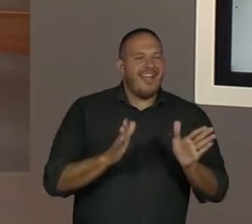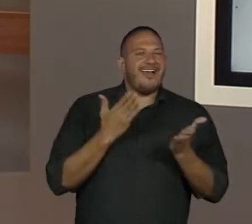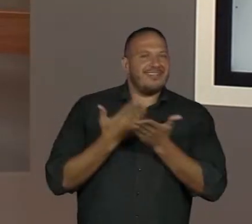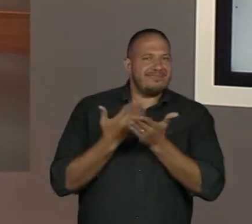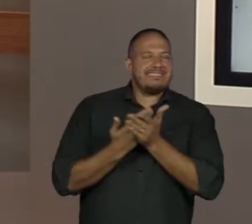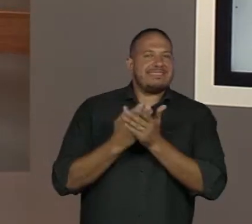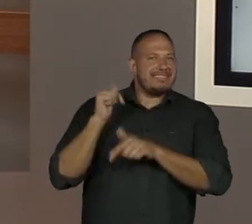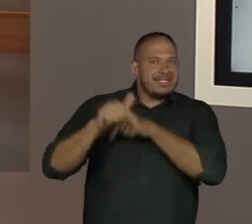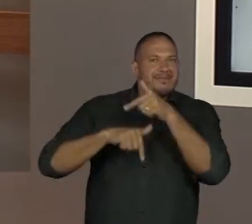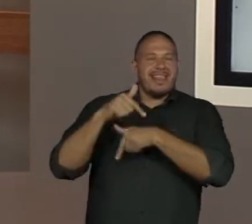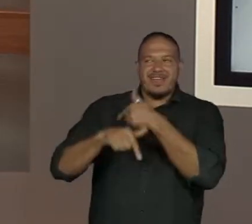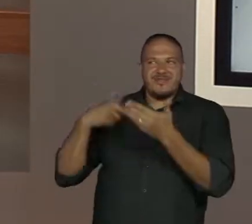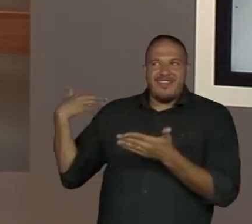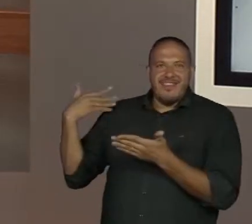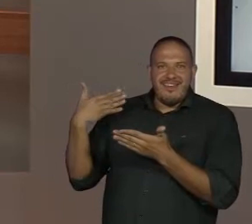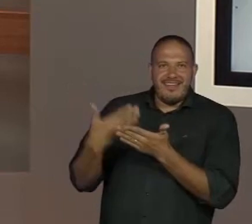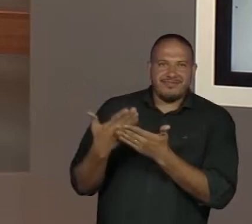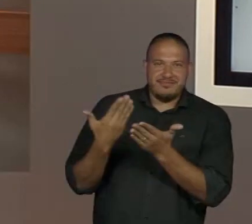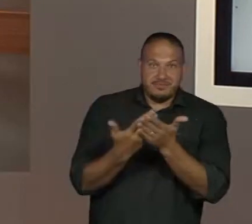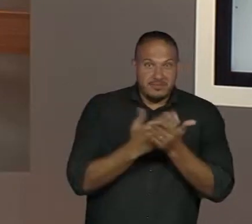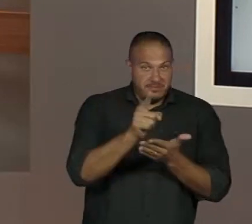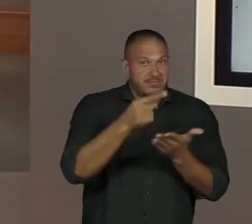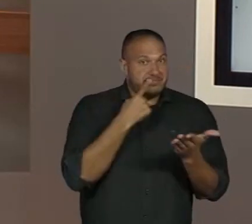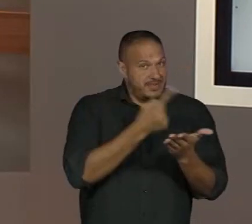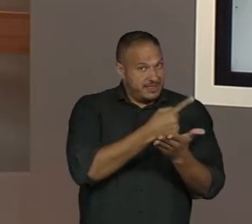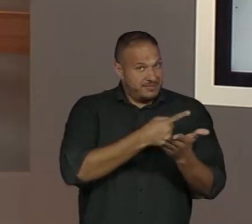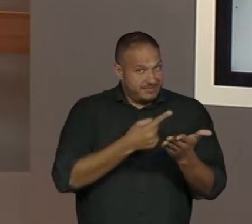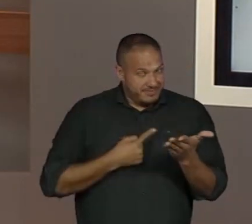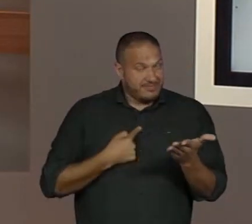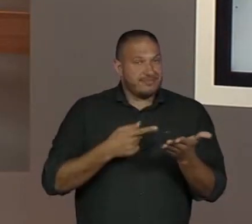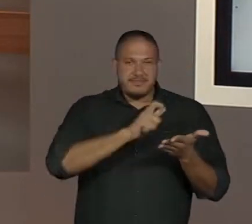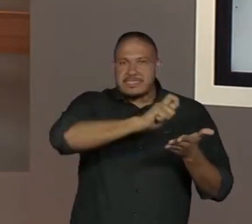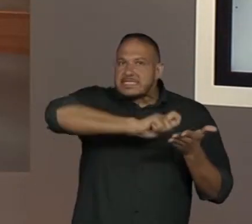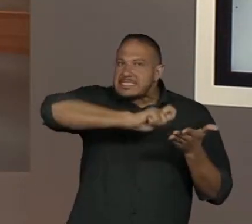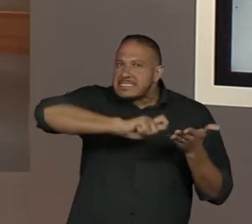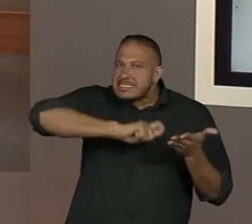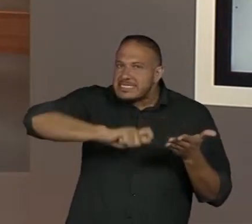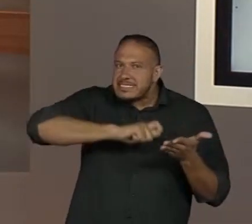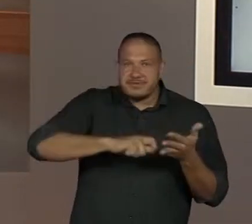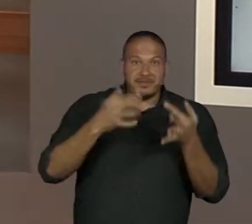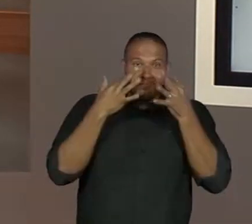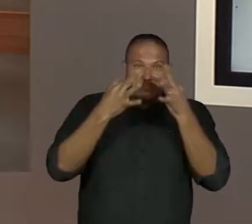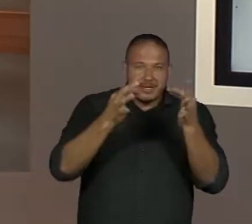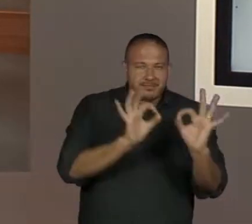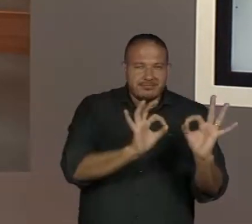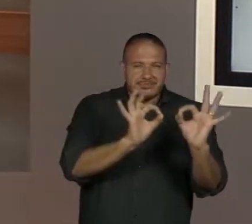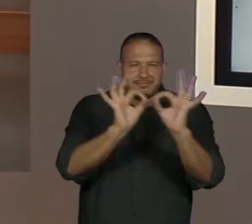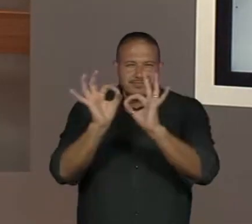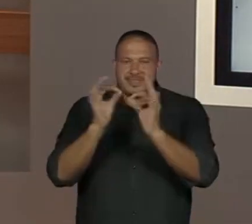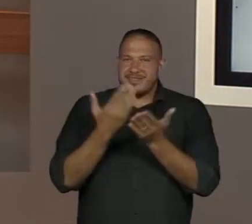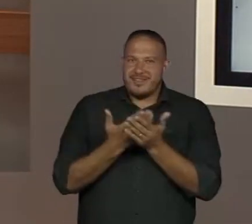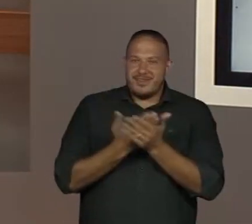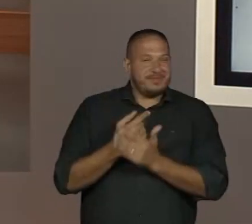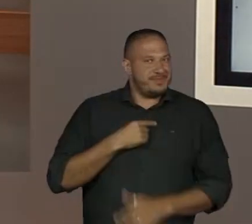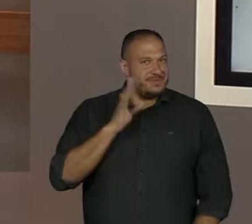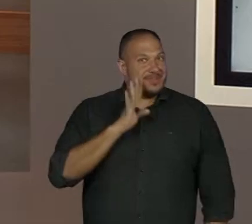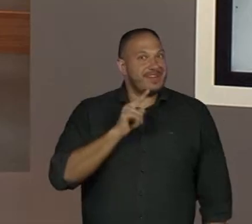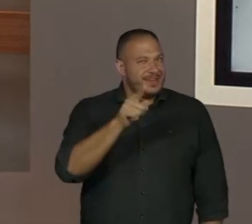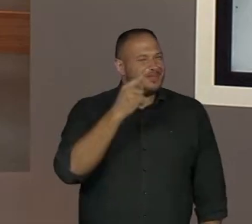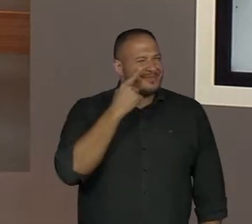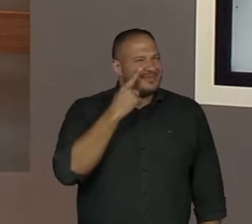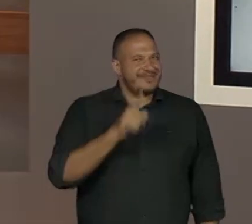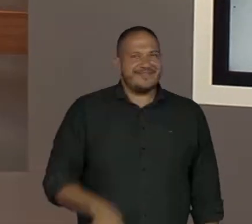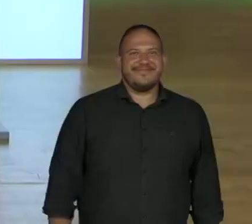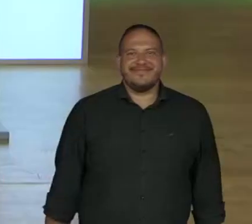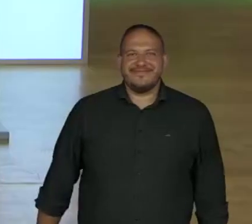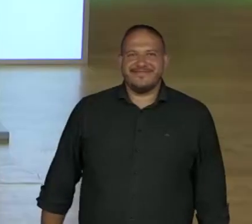longo das aulas. Então, pegue o caderno para realizar o seu registro e preste atenção que essa aula vai ser muito legal, eu garanto para